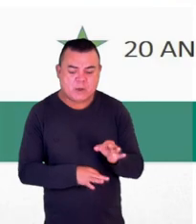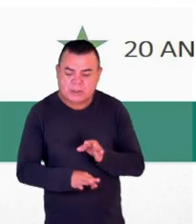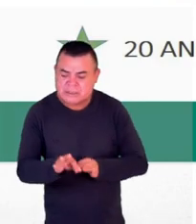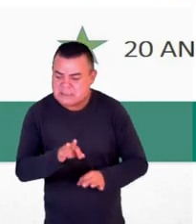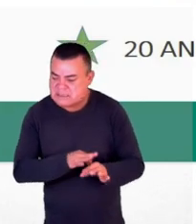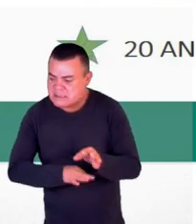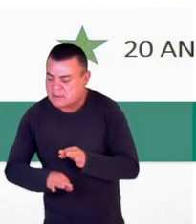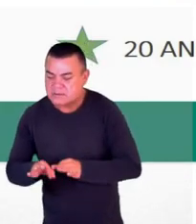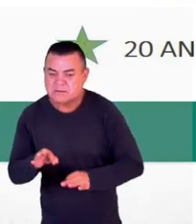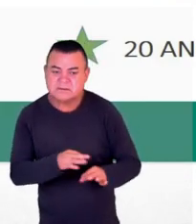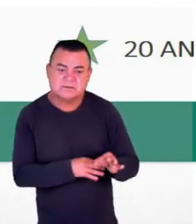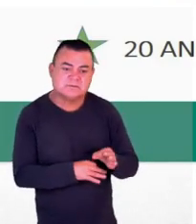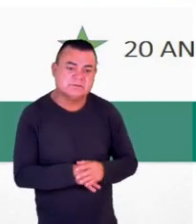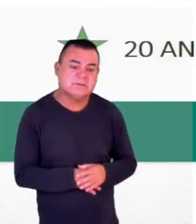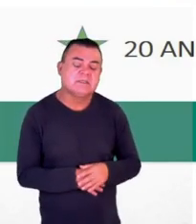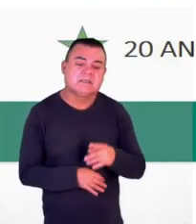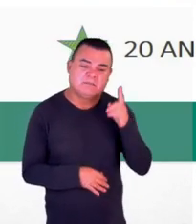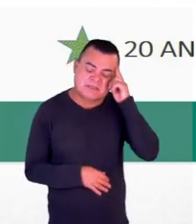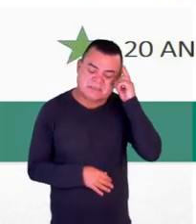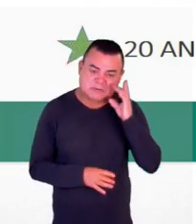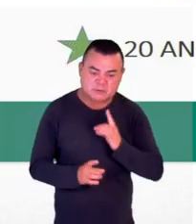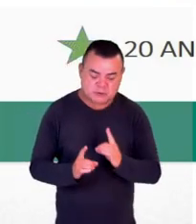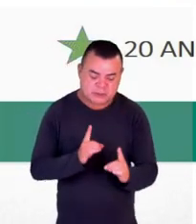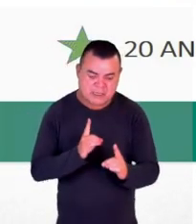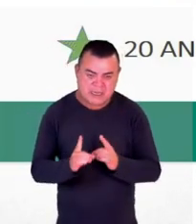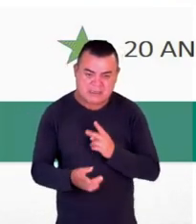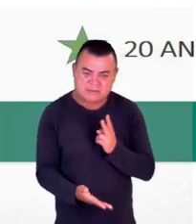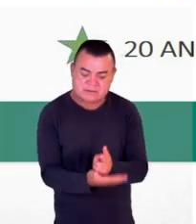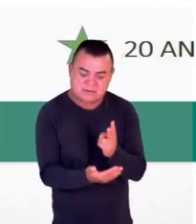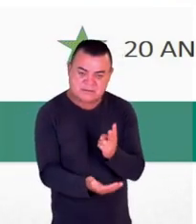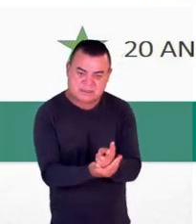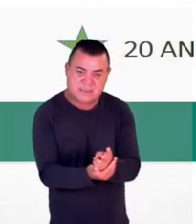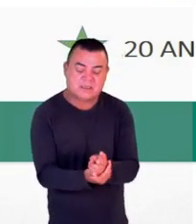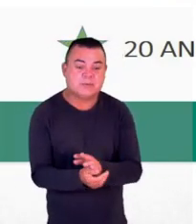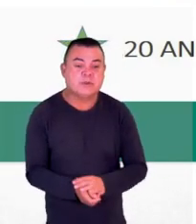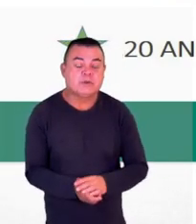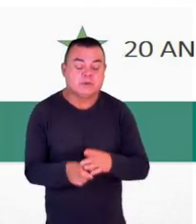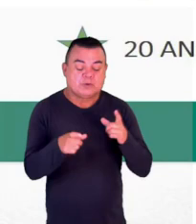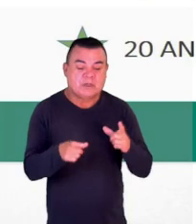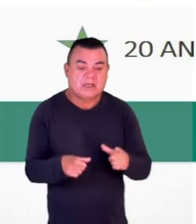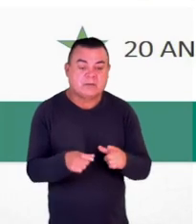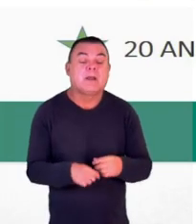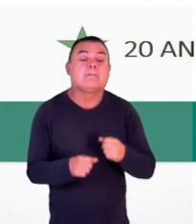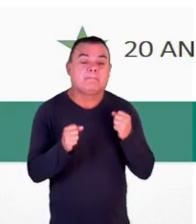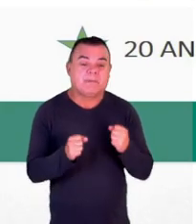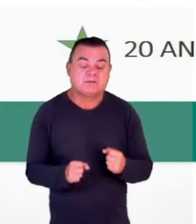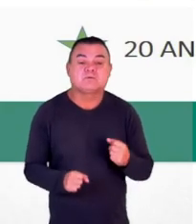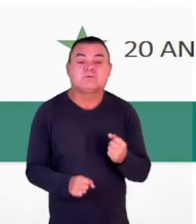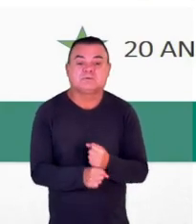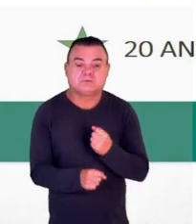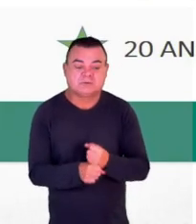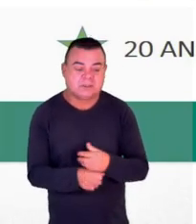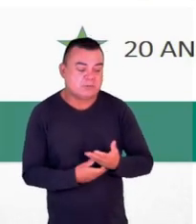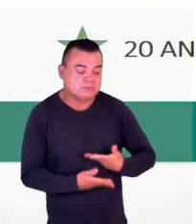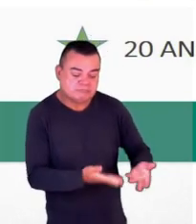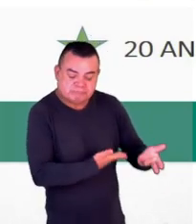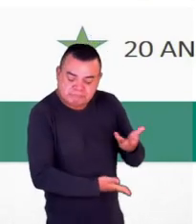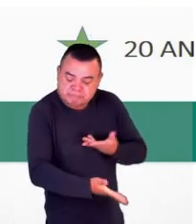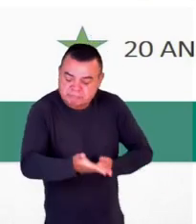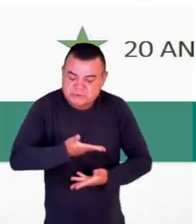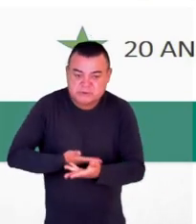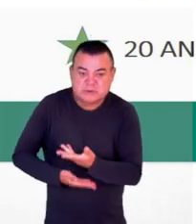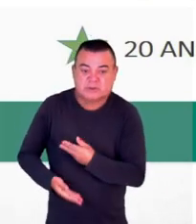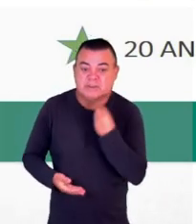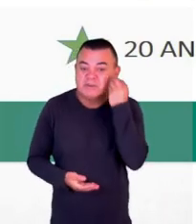pensar aí num diálogo permanente num espaço né em que eh possa se constituir enquanto um espaço de troca de experiências